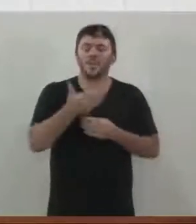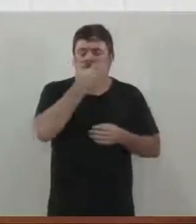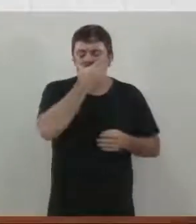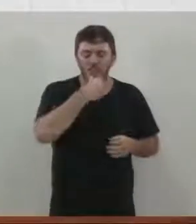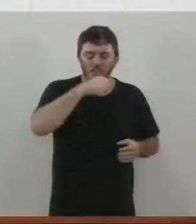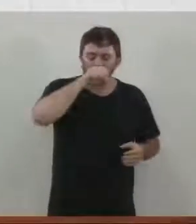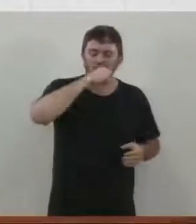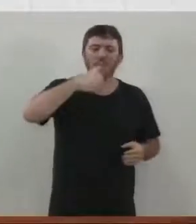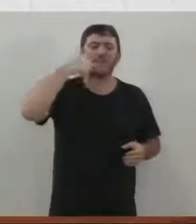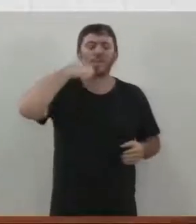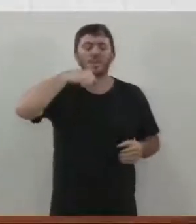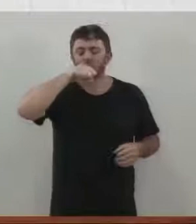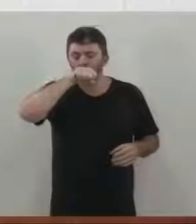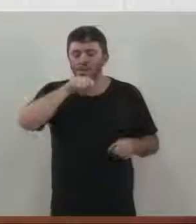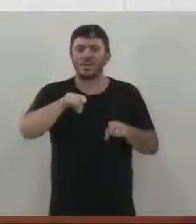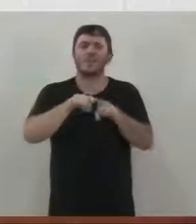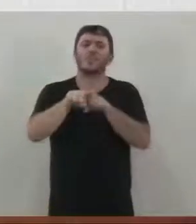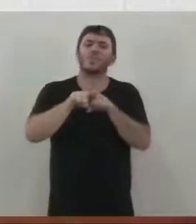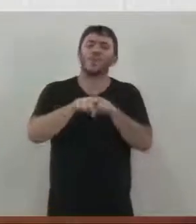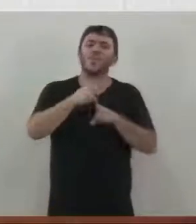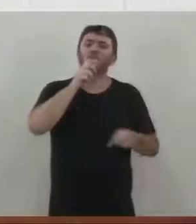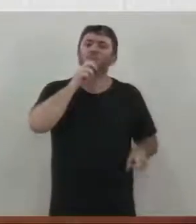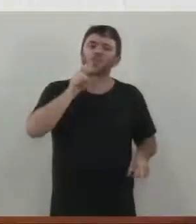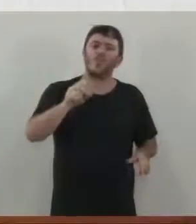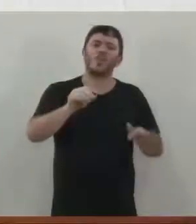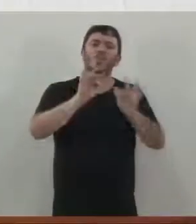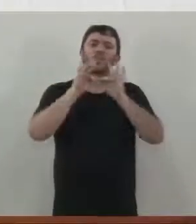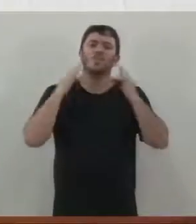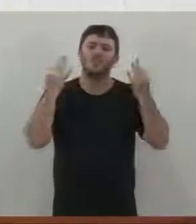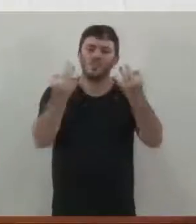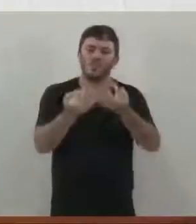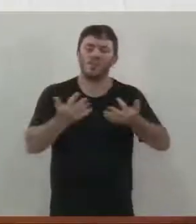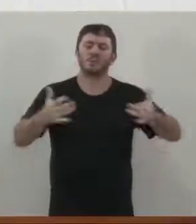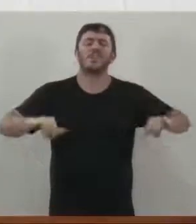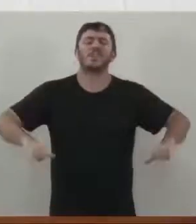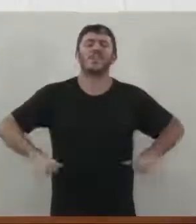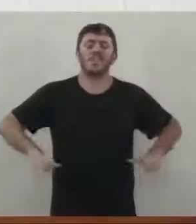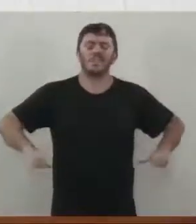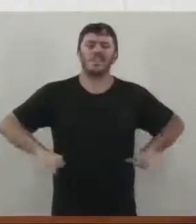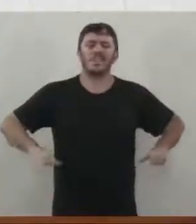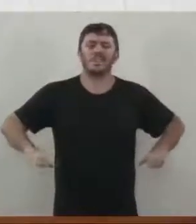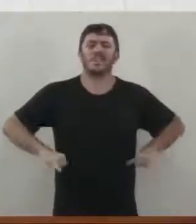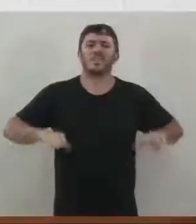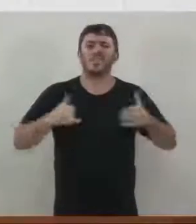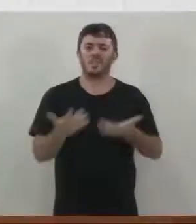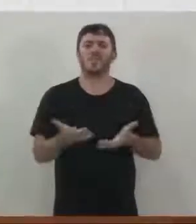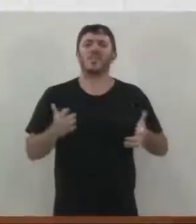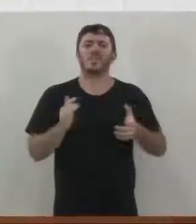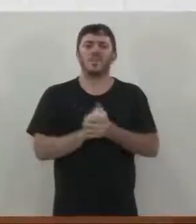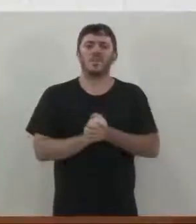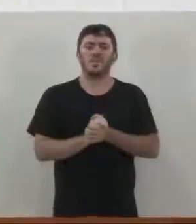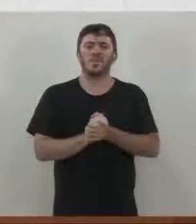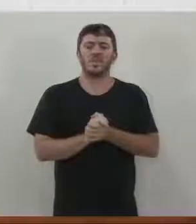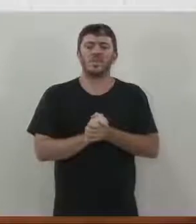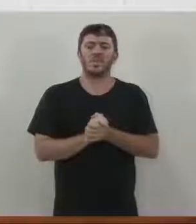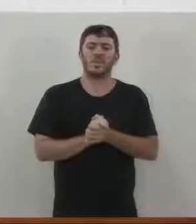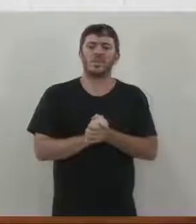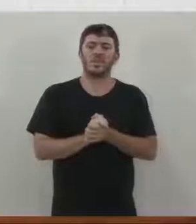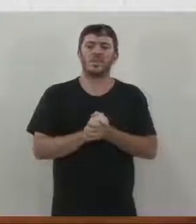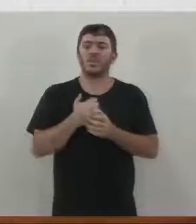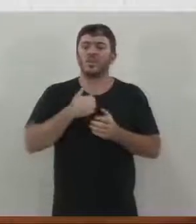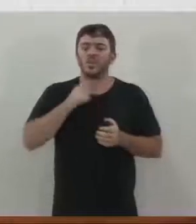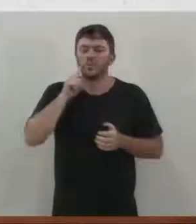pais, mães, irmãos, avós, famílias que tanto sofrem, porque eu tenho deparado muito com isso, muito, com